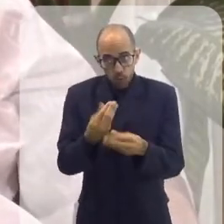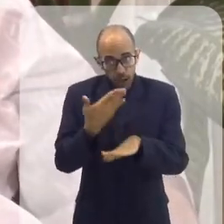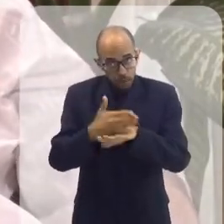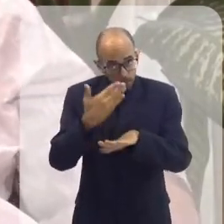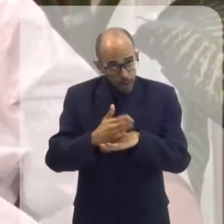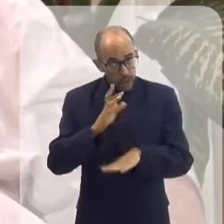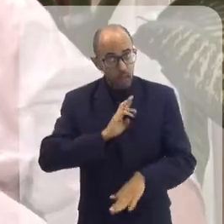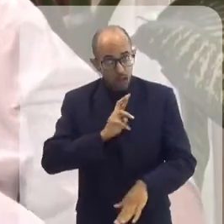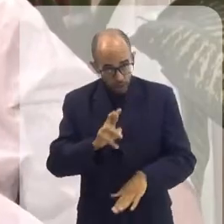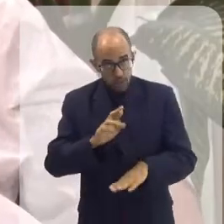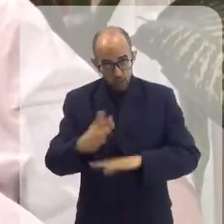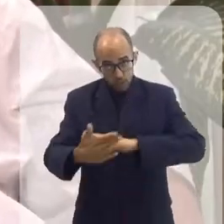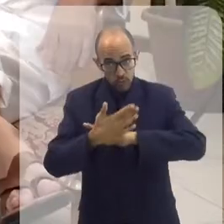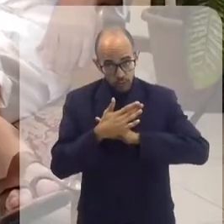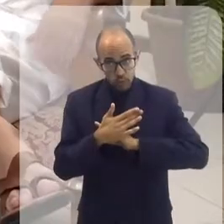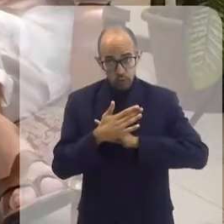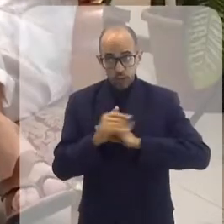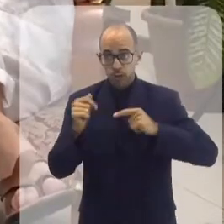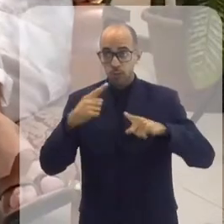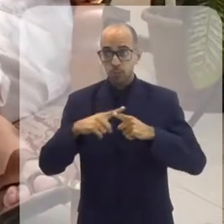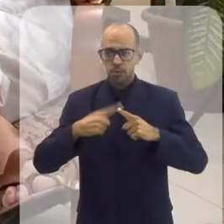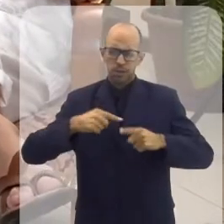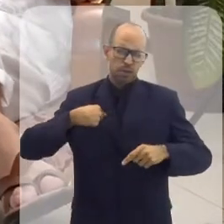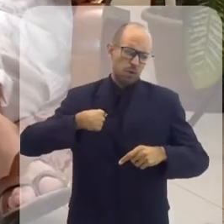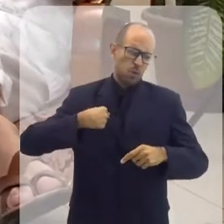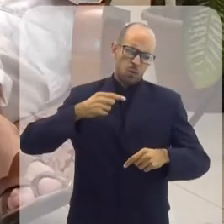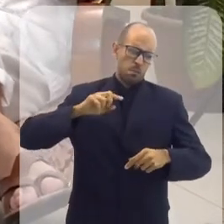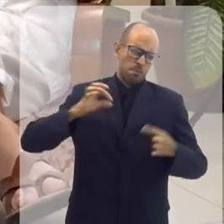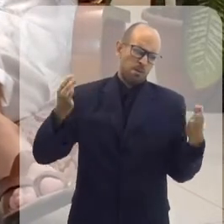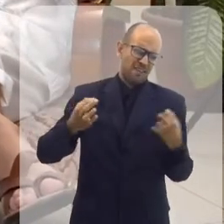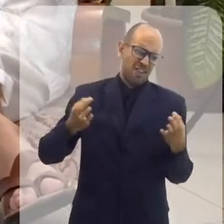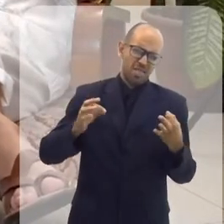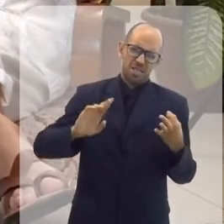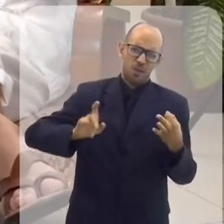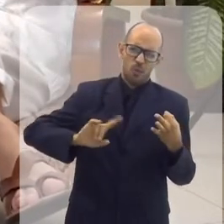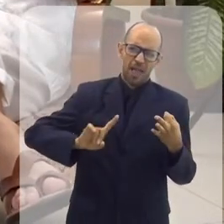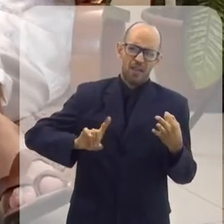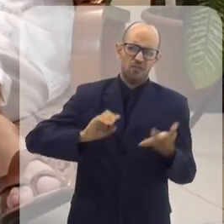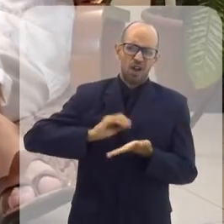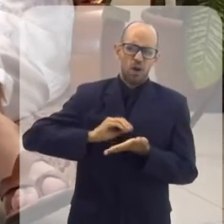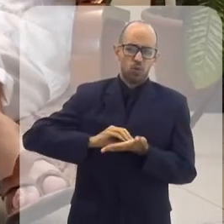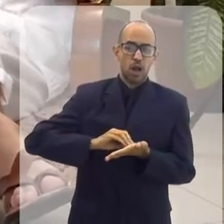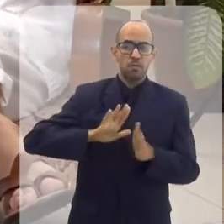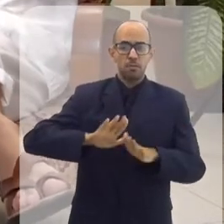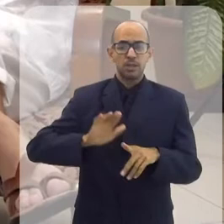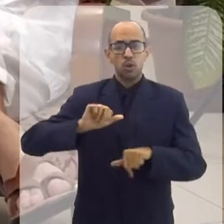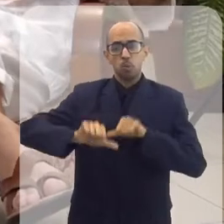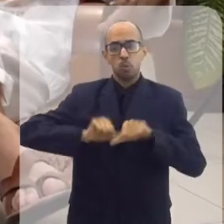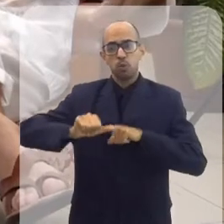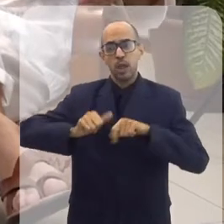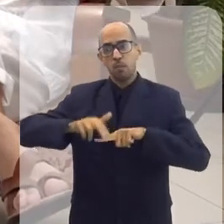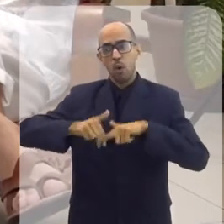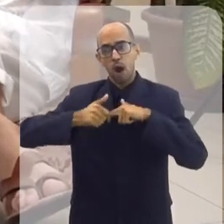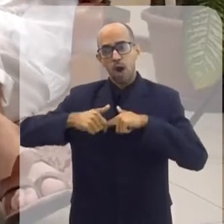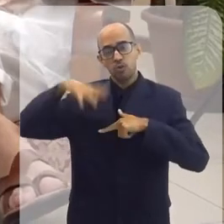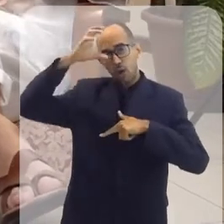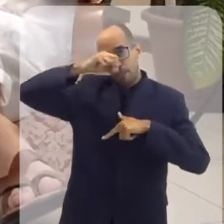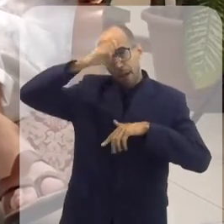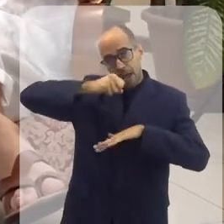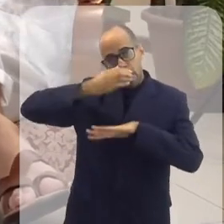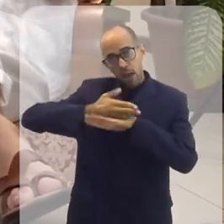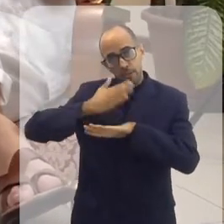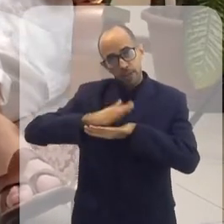religiosa ajuda nessa mudança estou longe de ser perfeito mas eu sinto que mudei muito em função do que eu aprendi